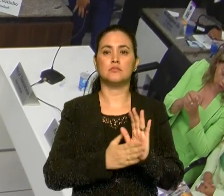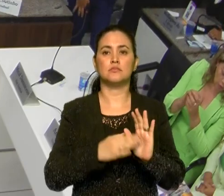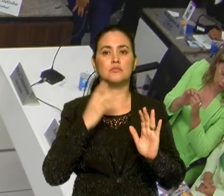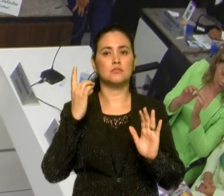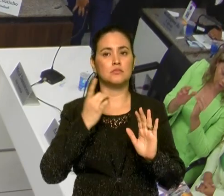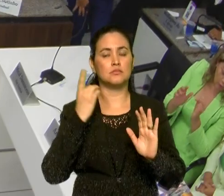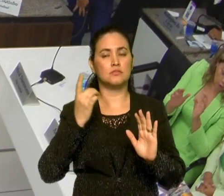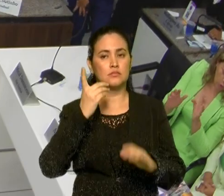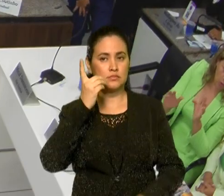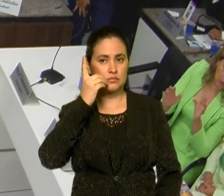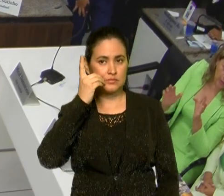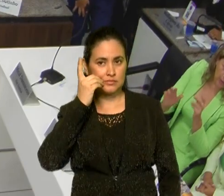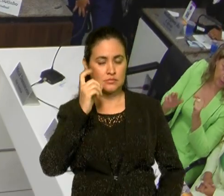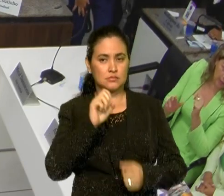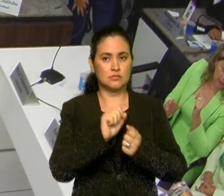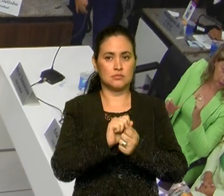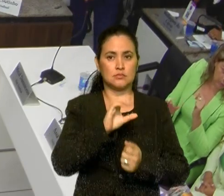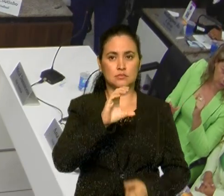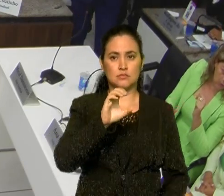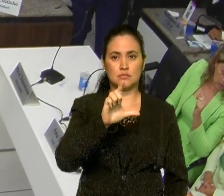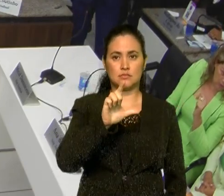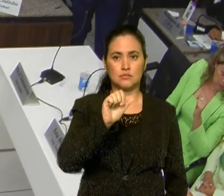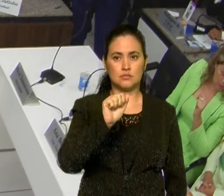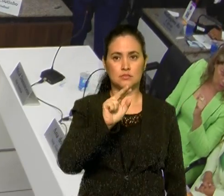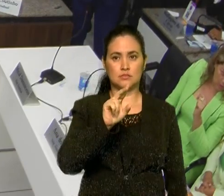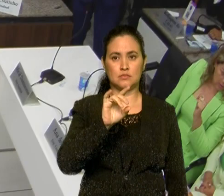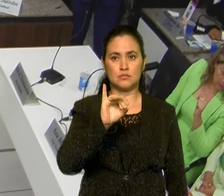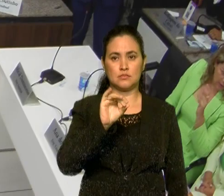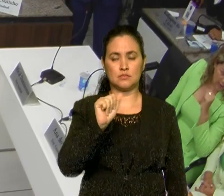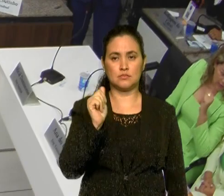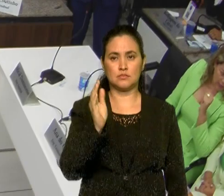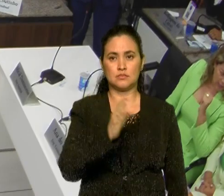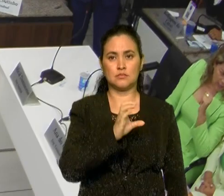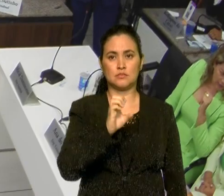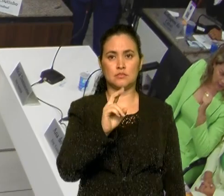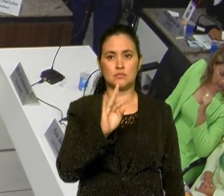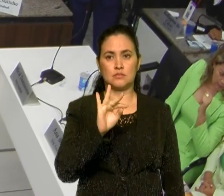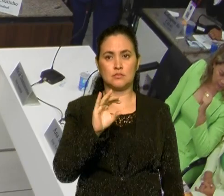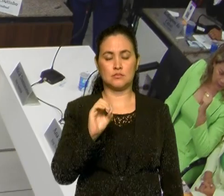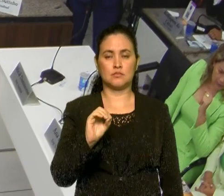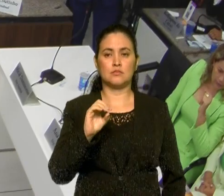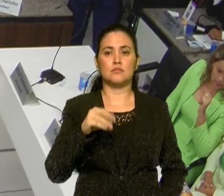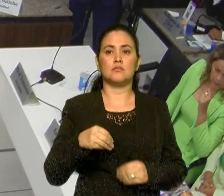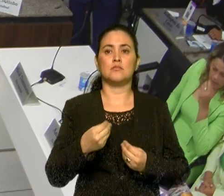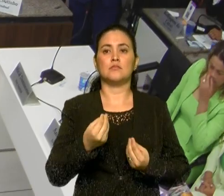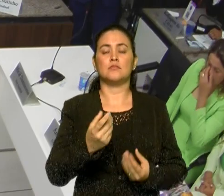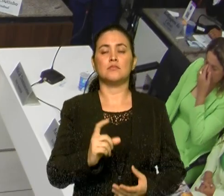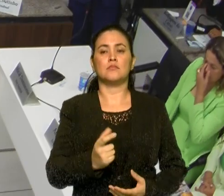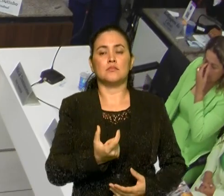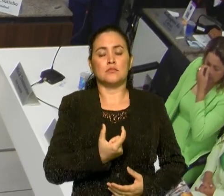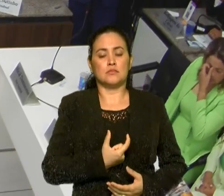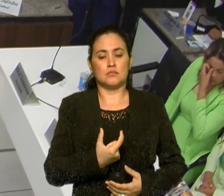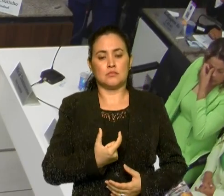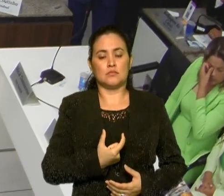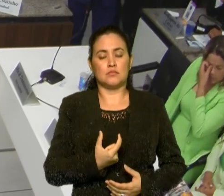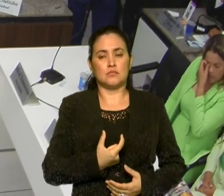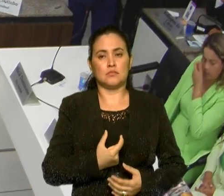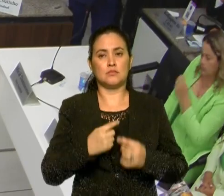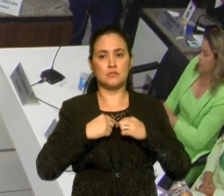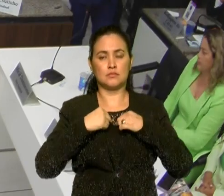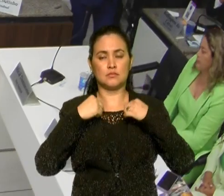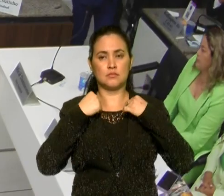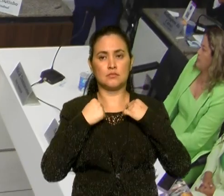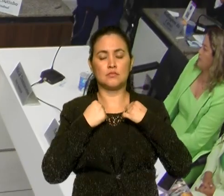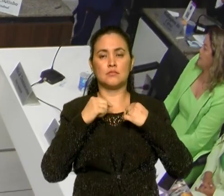deputadas Daniela e Cláudia Coutinho, que concede a medalha do mérito legislativo Manuel Beckmann